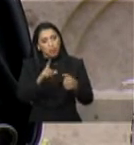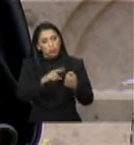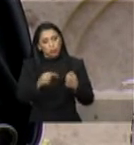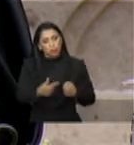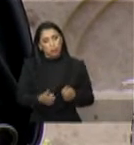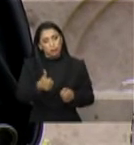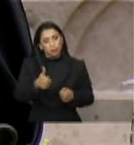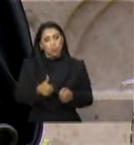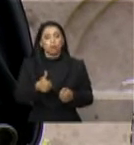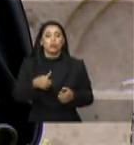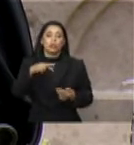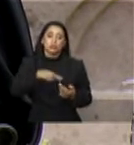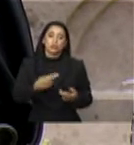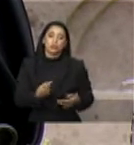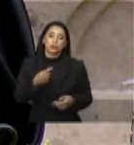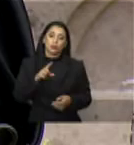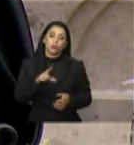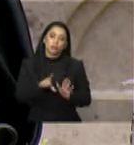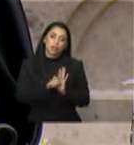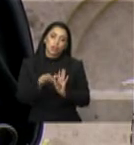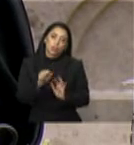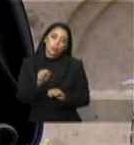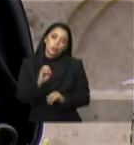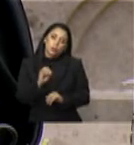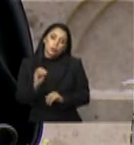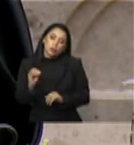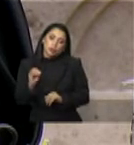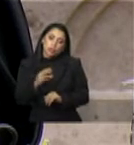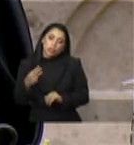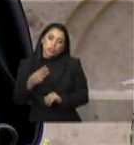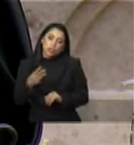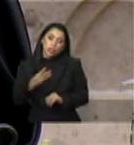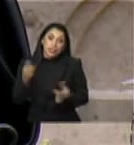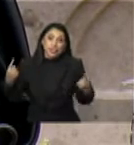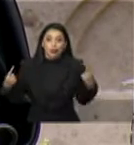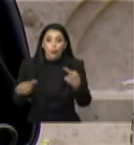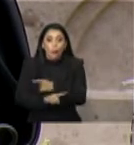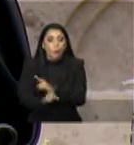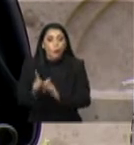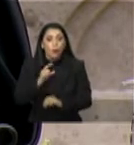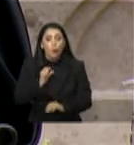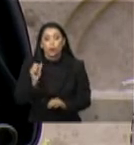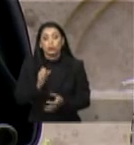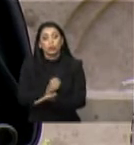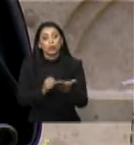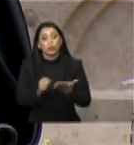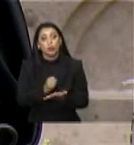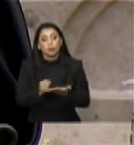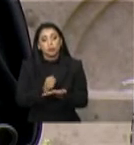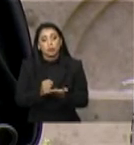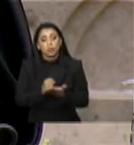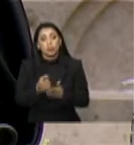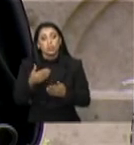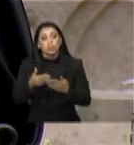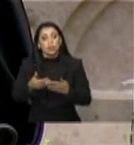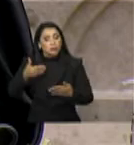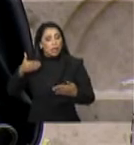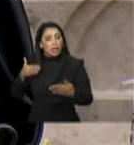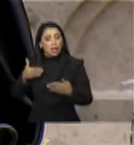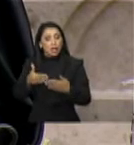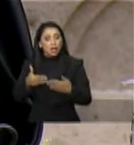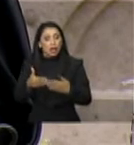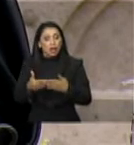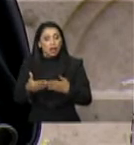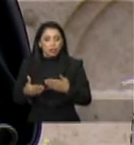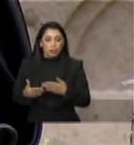primeiro inciso 1 da lei 8.33 a oportunidade que também foi afastado da lei da violação do princípio da retroatividade da Lei